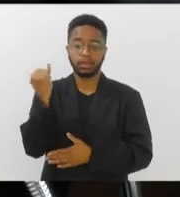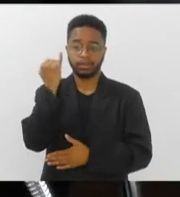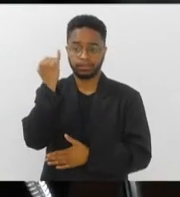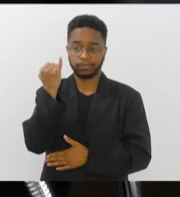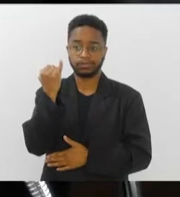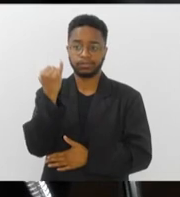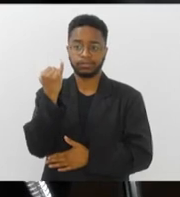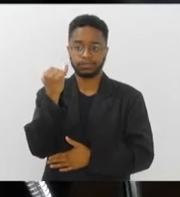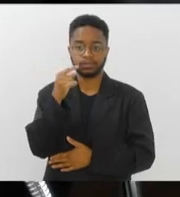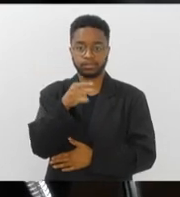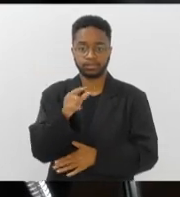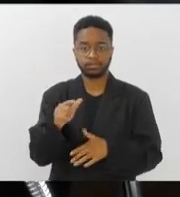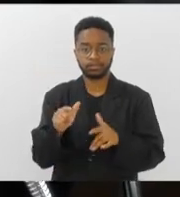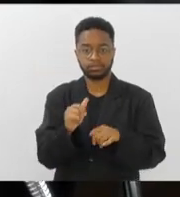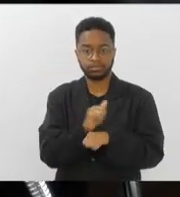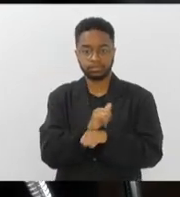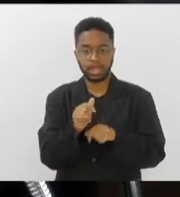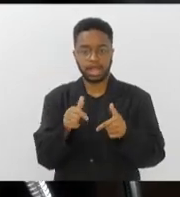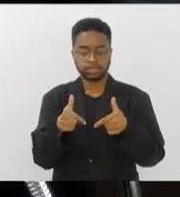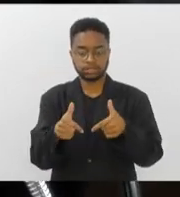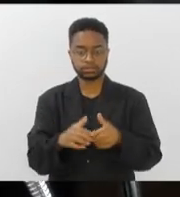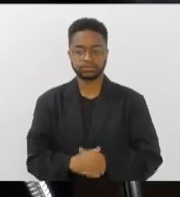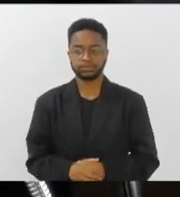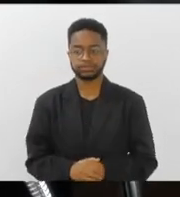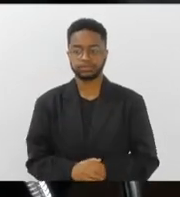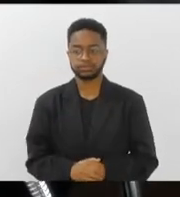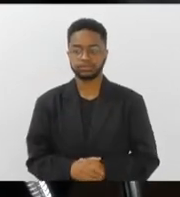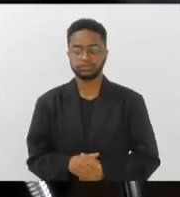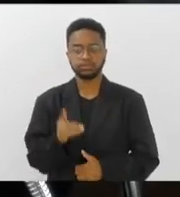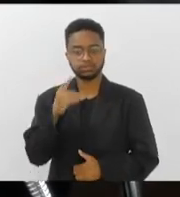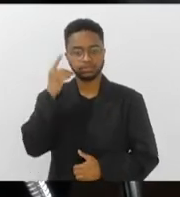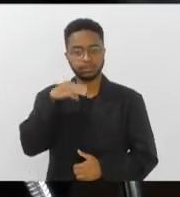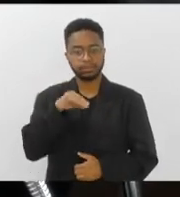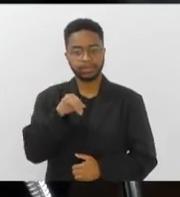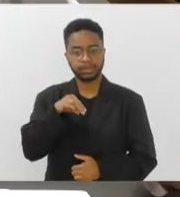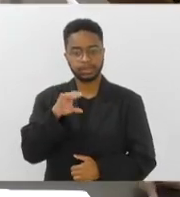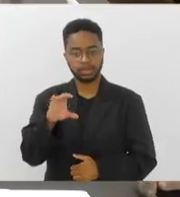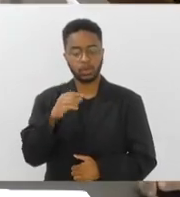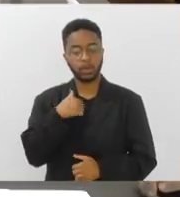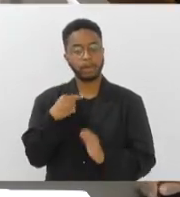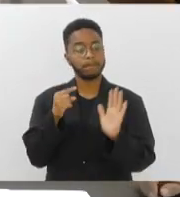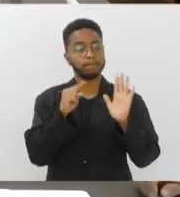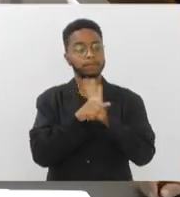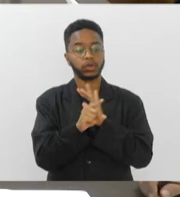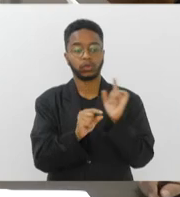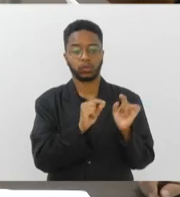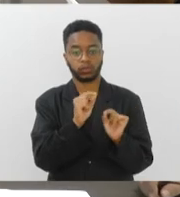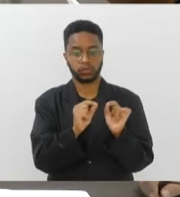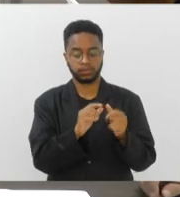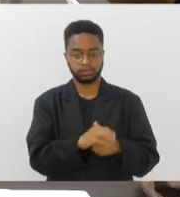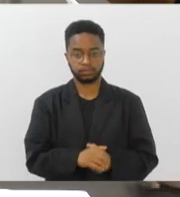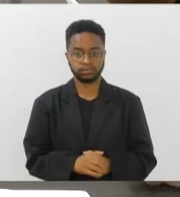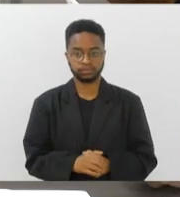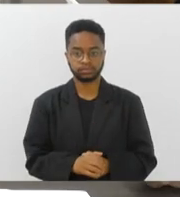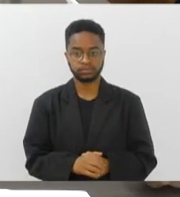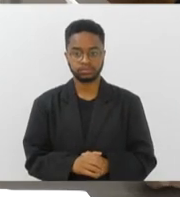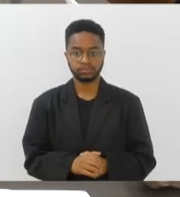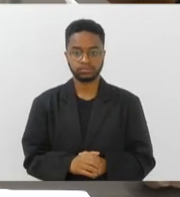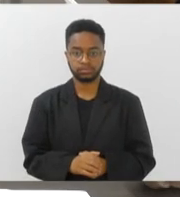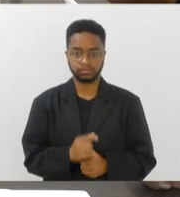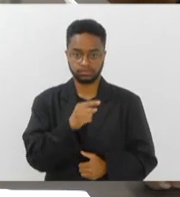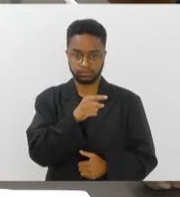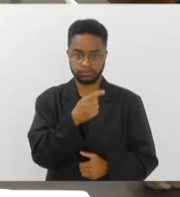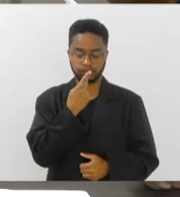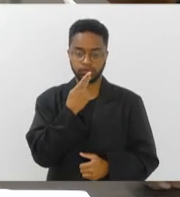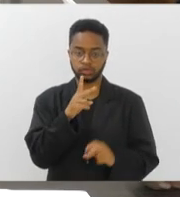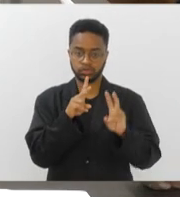tipo de iniciativa. Deputado Mitz, a minha pergunta é o seguinte. Vossa Excelência fez